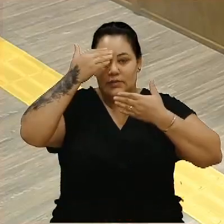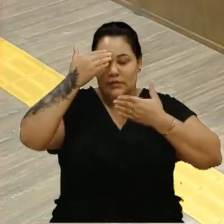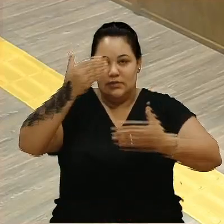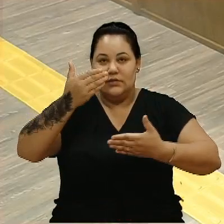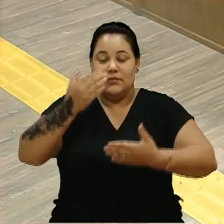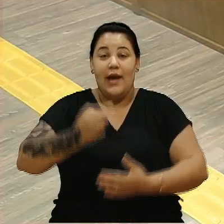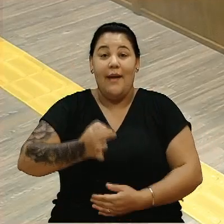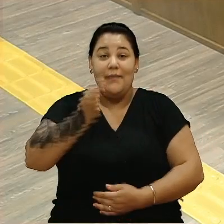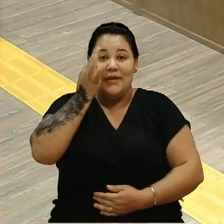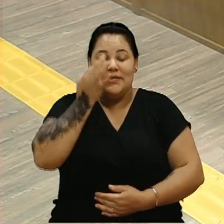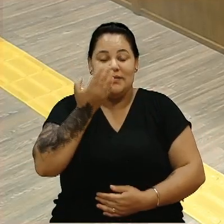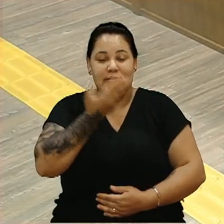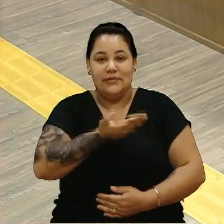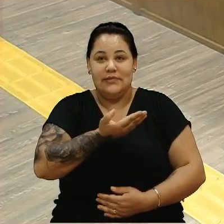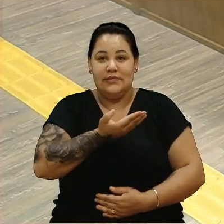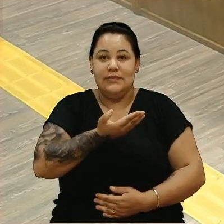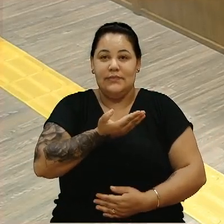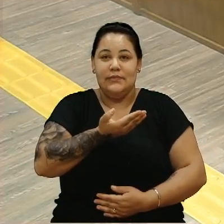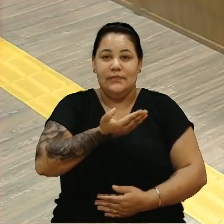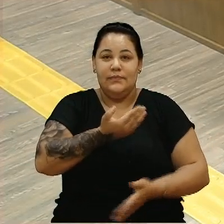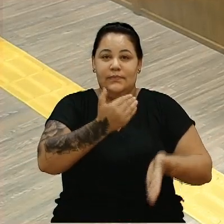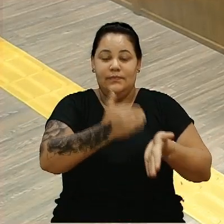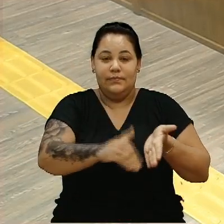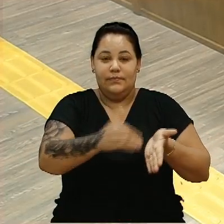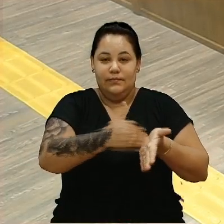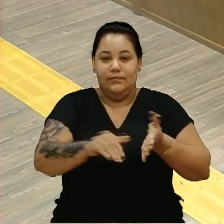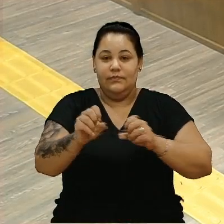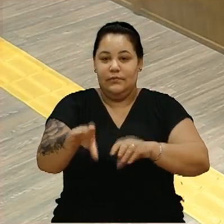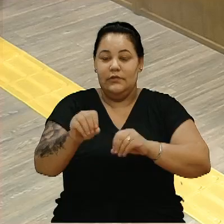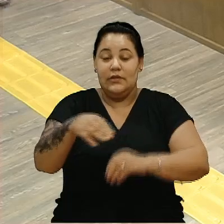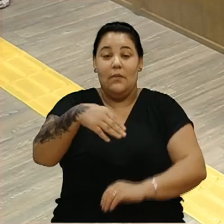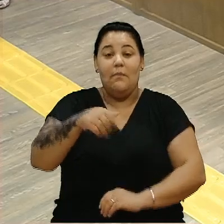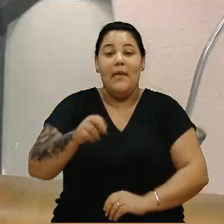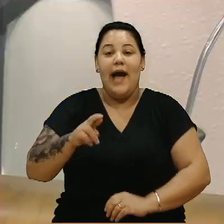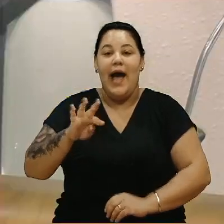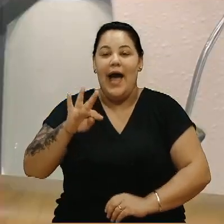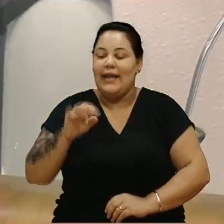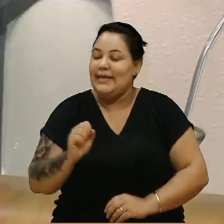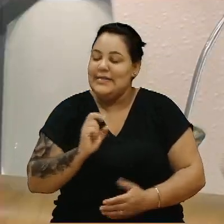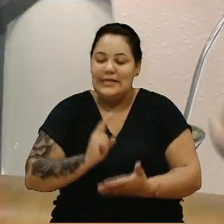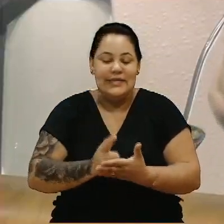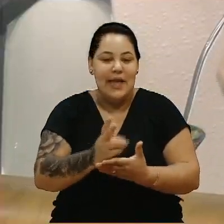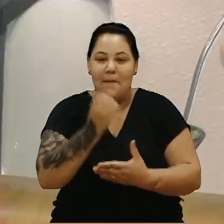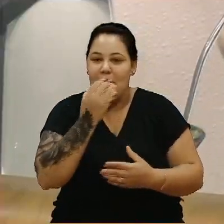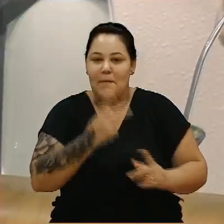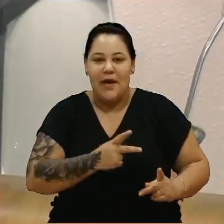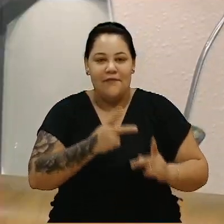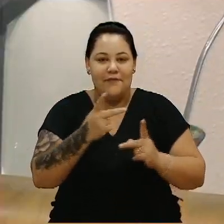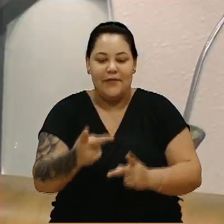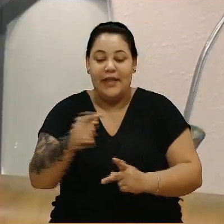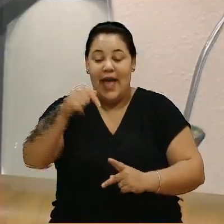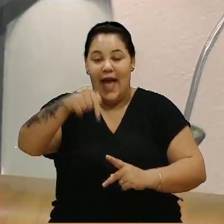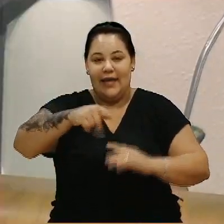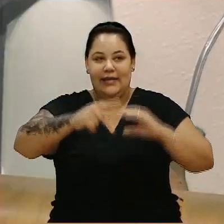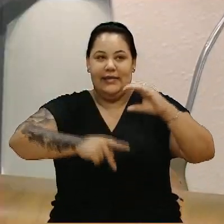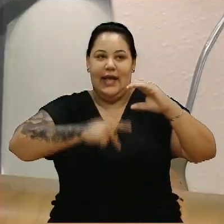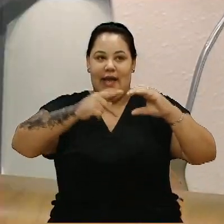A presença da secretária municipal de Educação, Marta Fattori. Seja sempre bem-vinda nesta